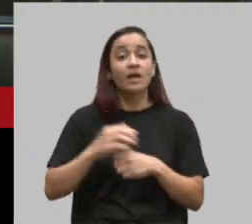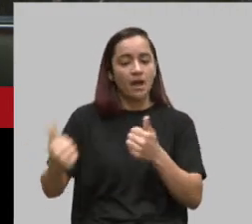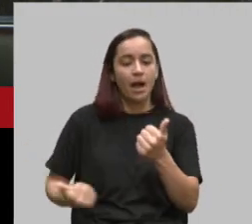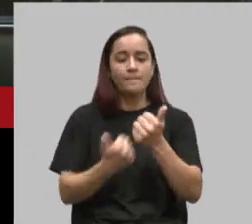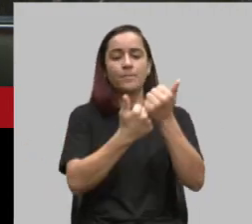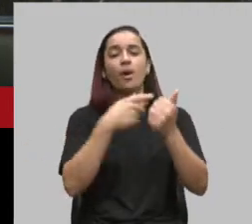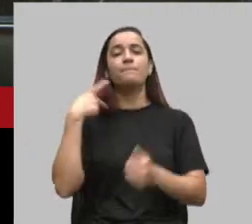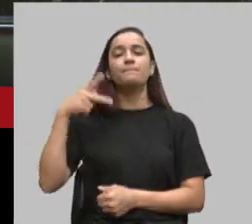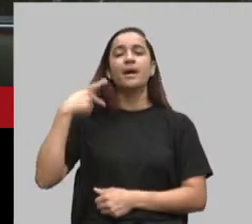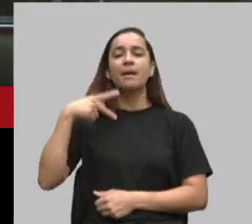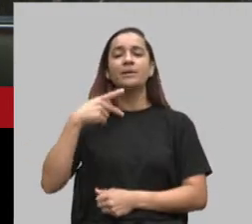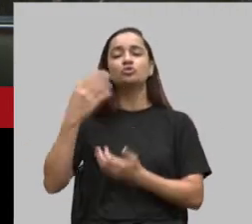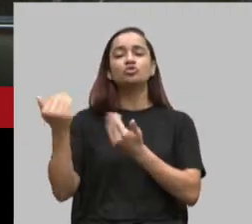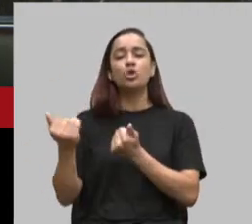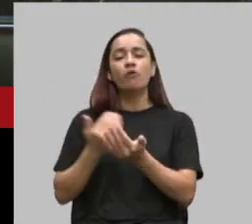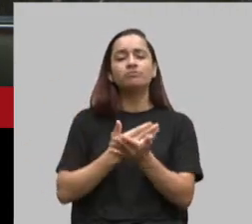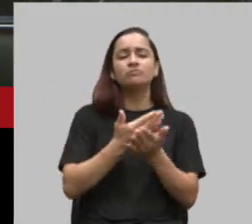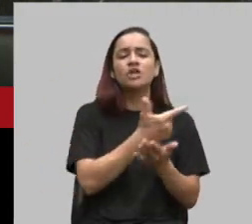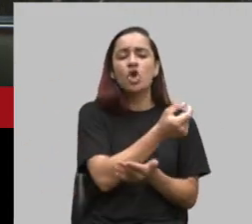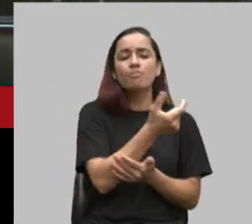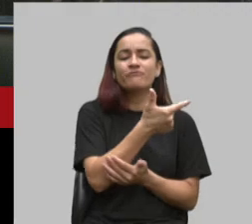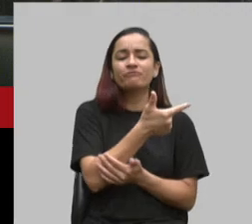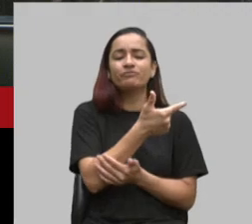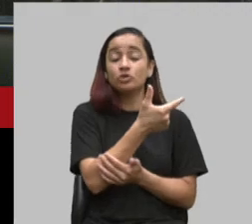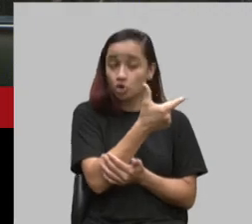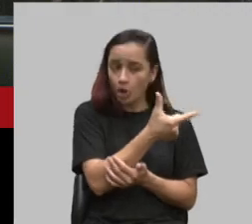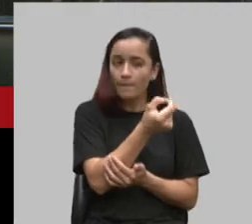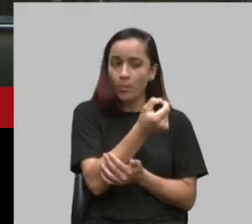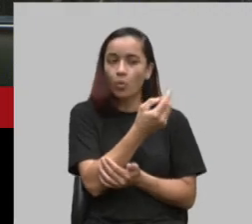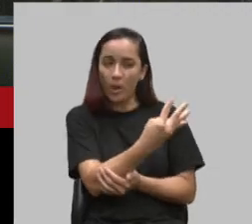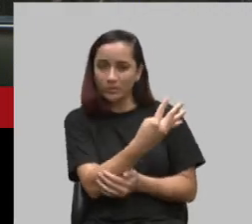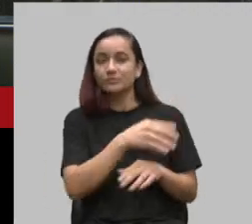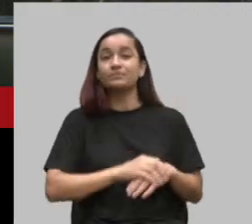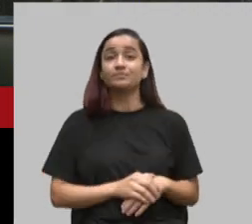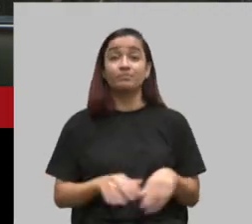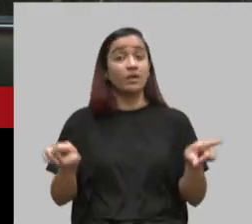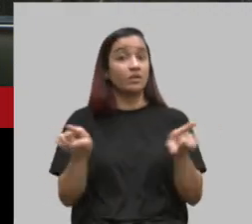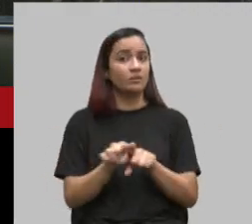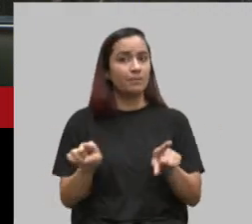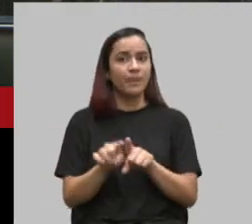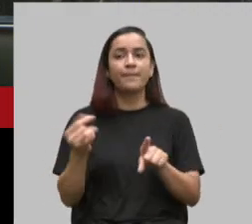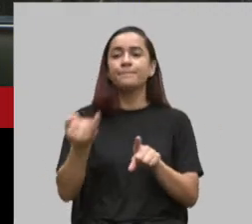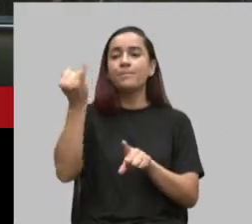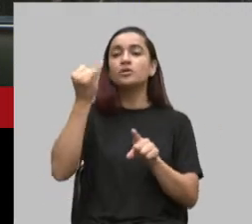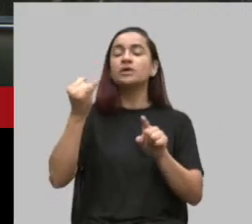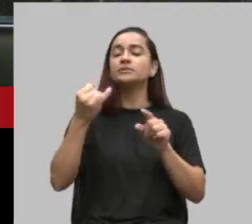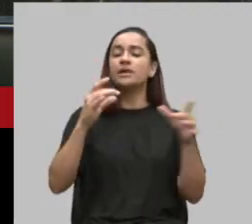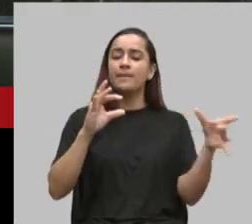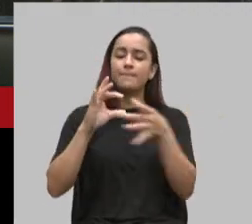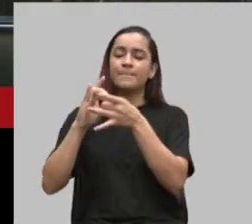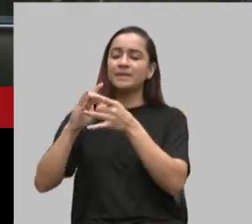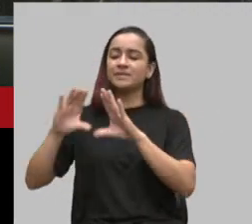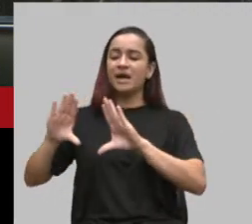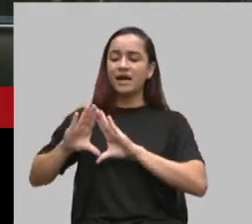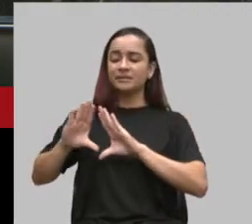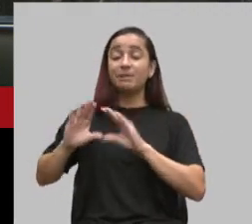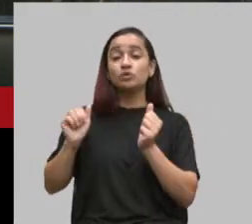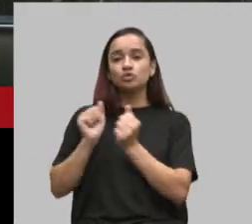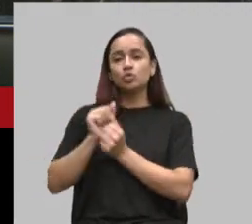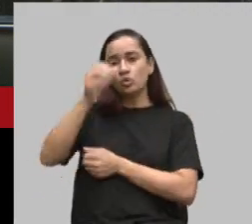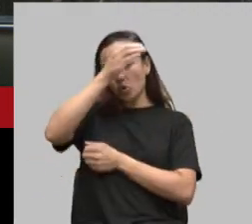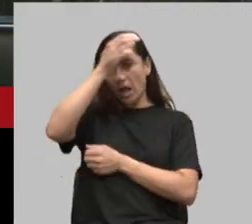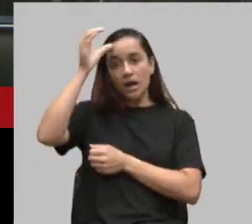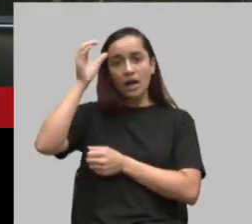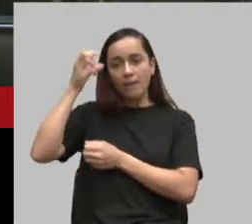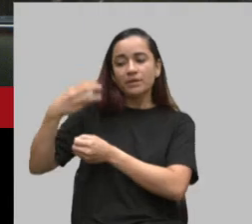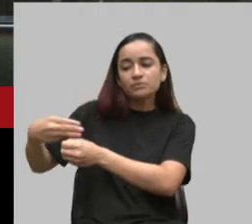desde 2004 igualmente fundamental é a parceria da Assembleia com as câmaras municipais uma parceria